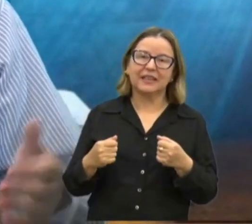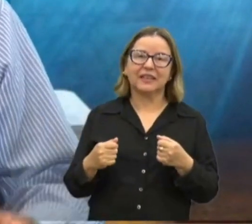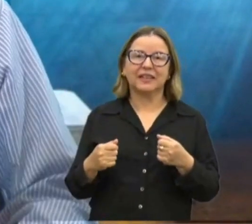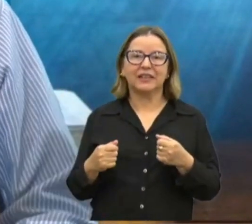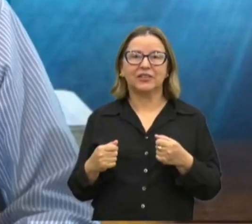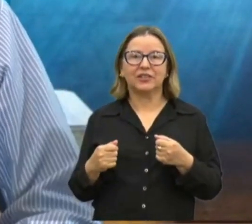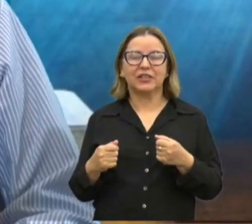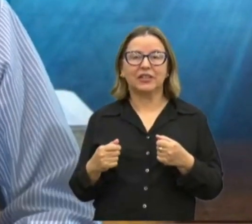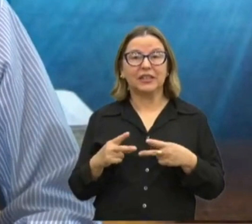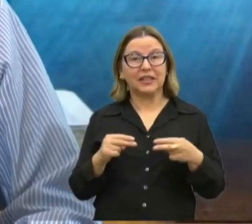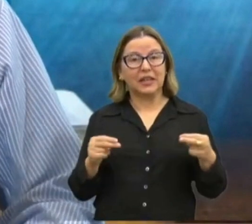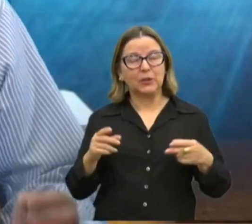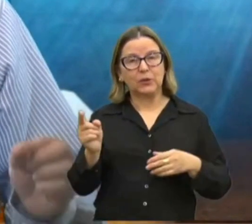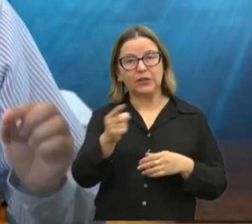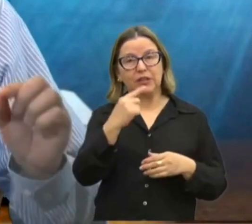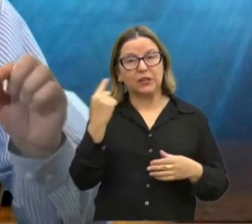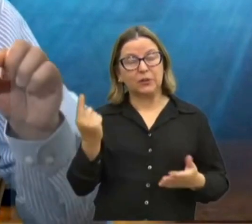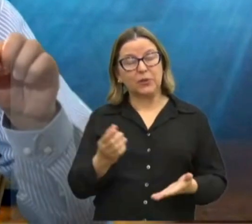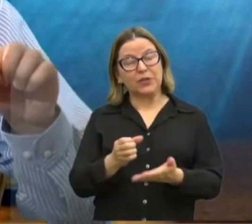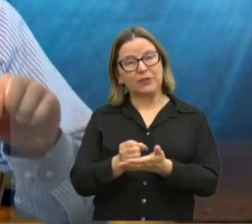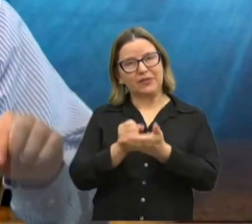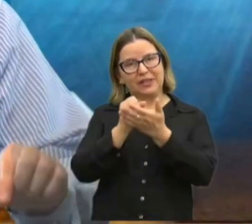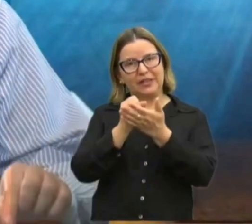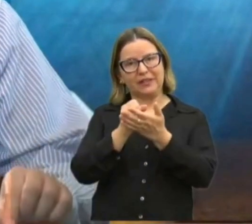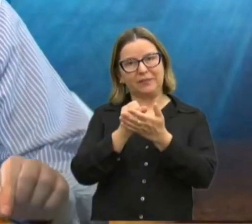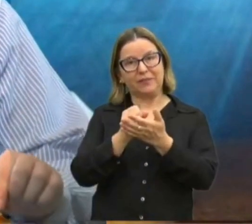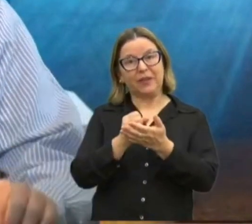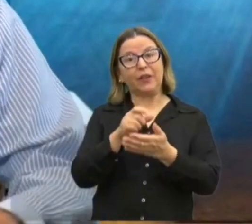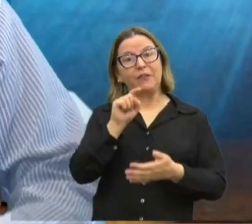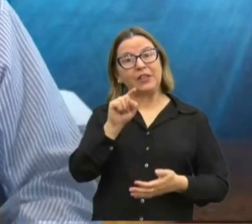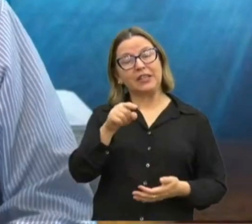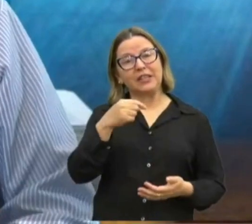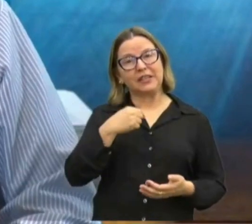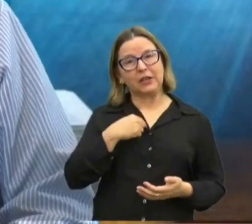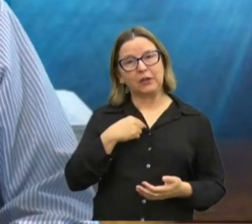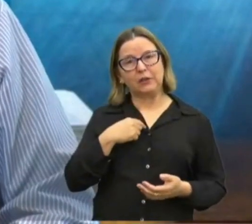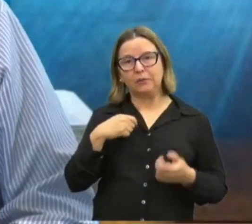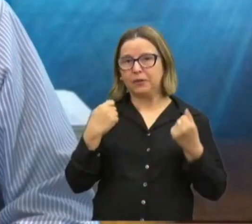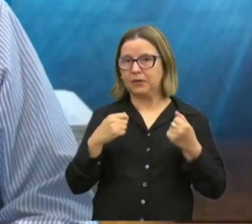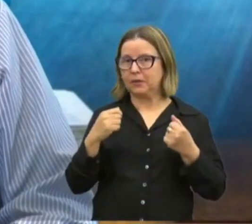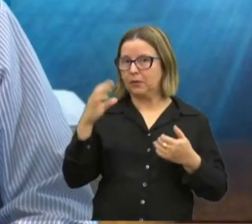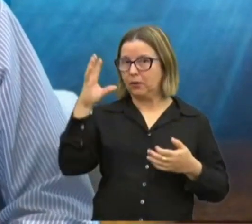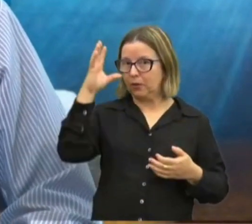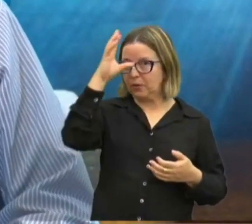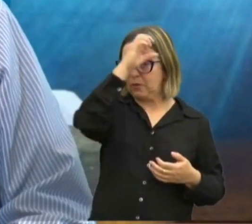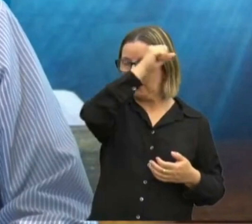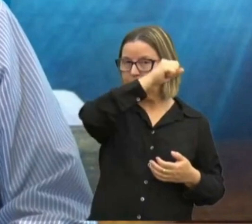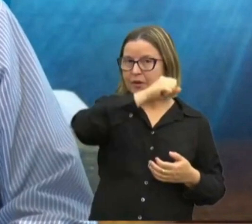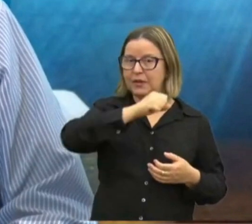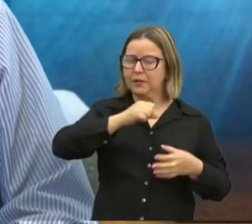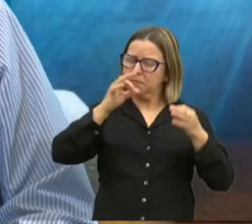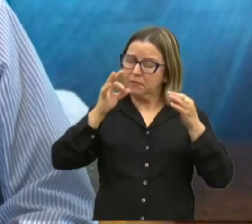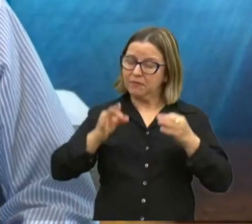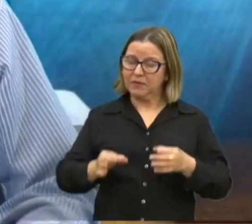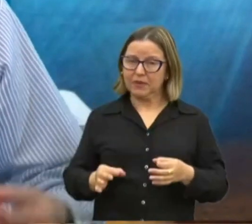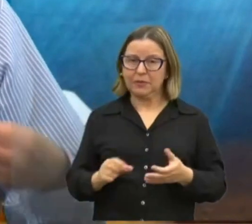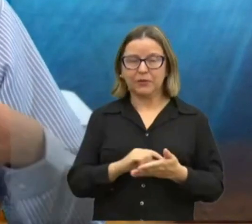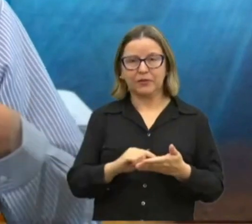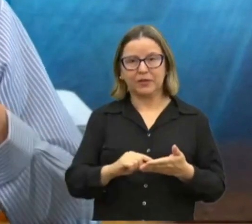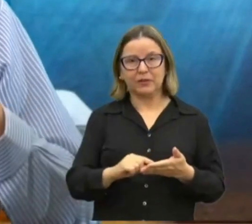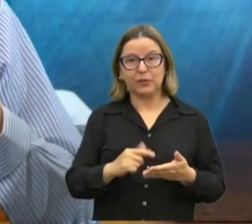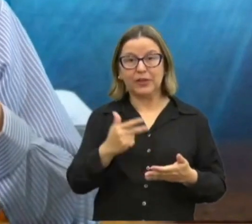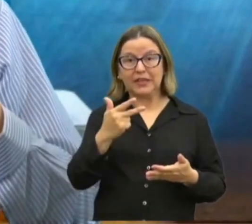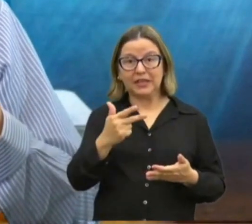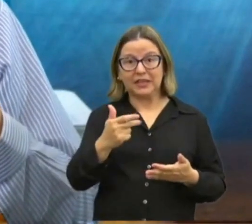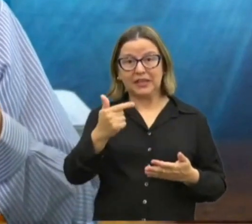nos sustenta. Então você e eu precisamos compreender bem os termos do versículo 32, para que